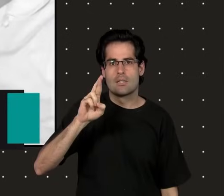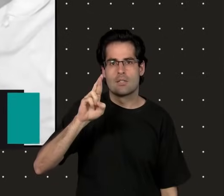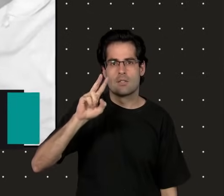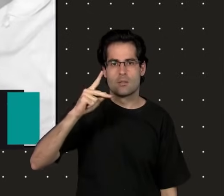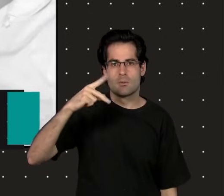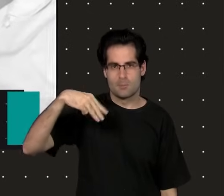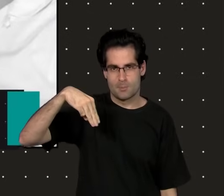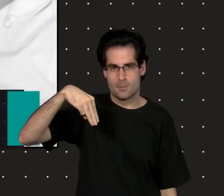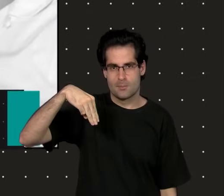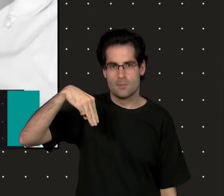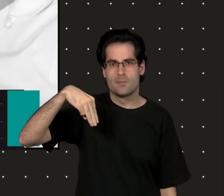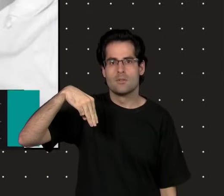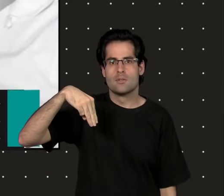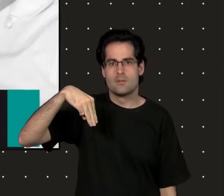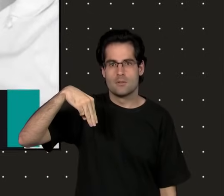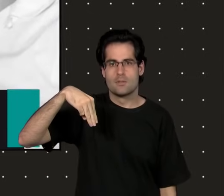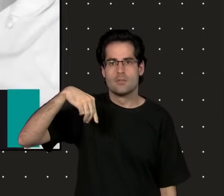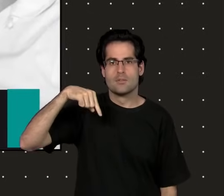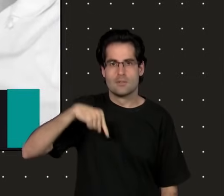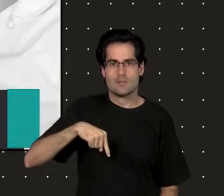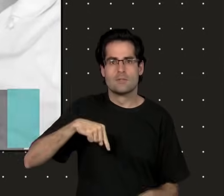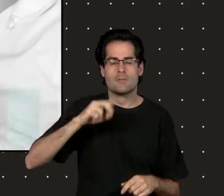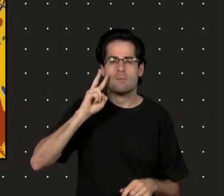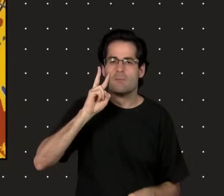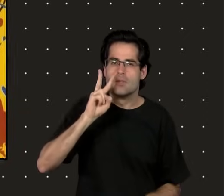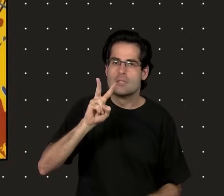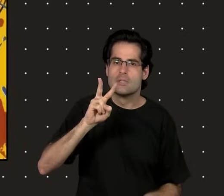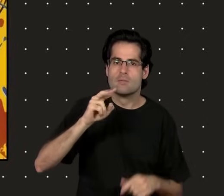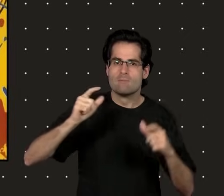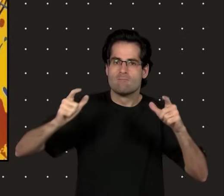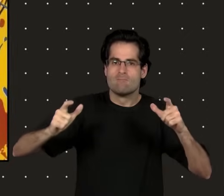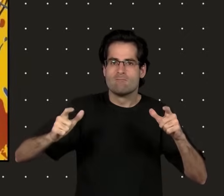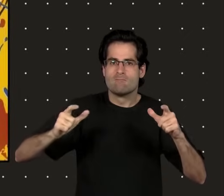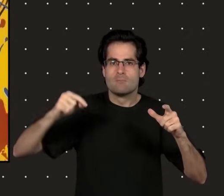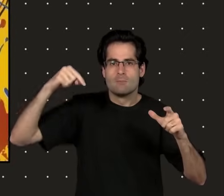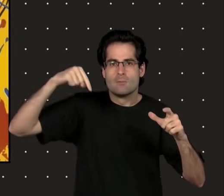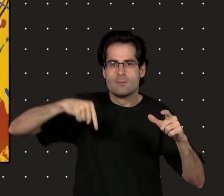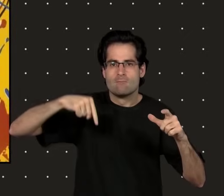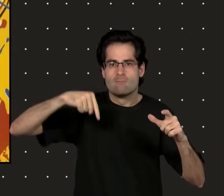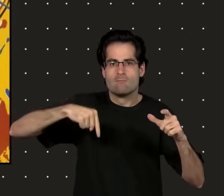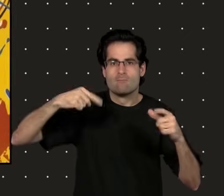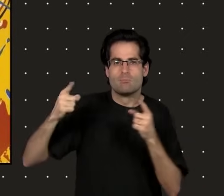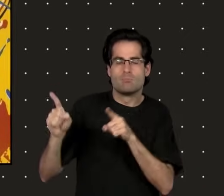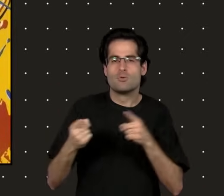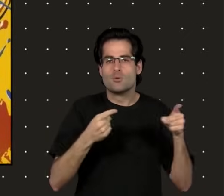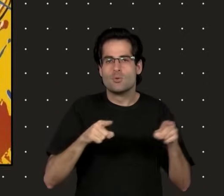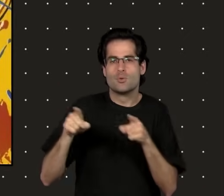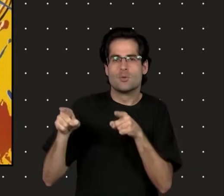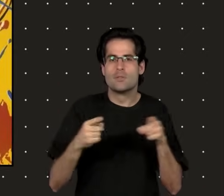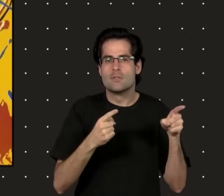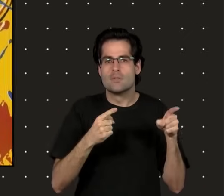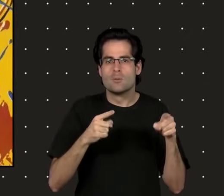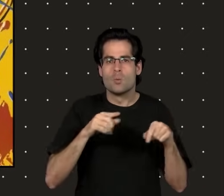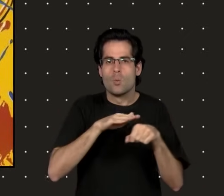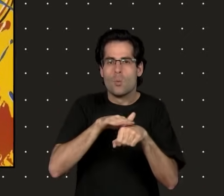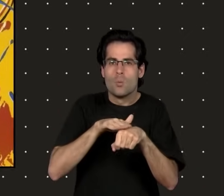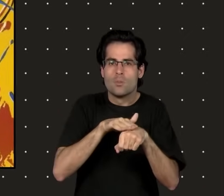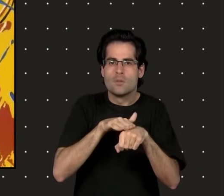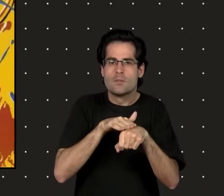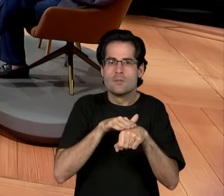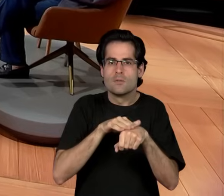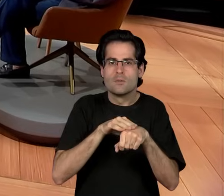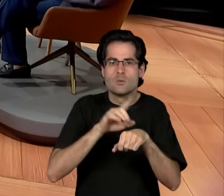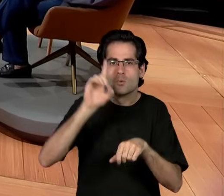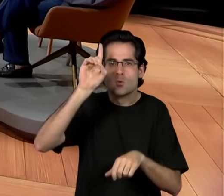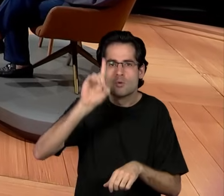fui conversar, vi aquele LP, liguei para o Marcos Mainar e para o Cláudio Condé, que eram diretores da CBS. Falei, e esta